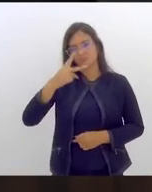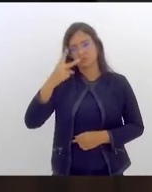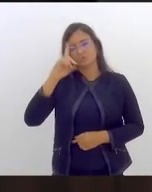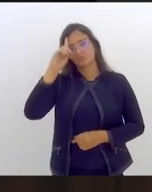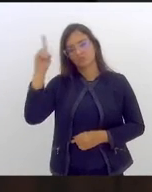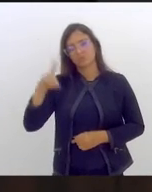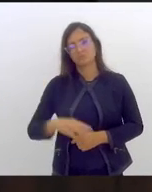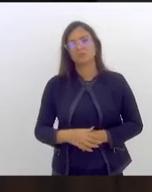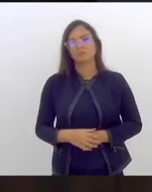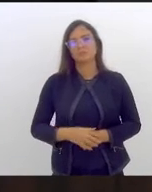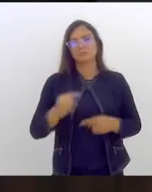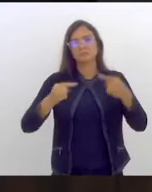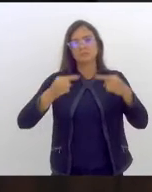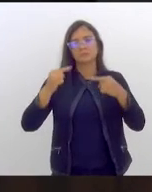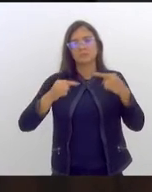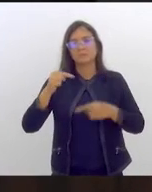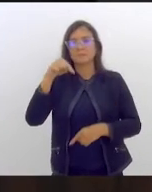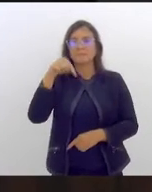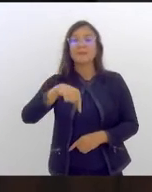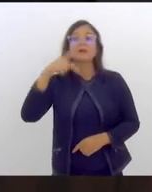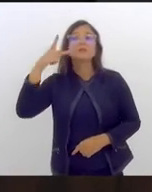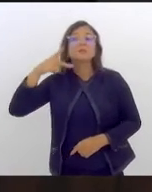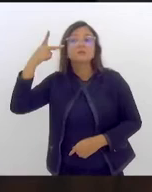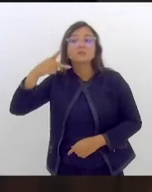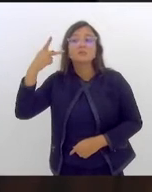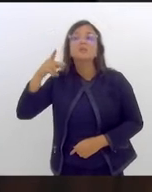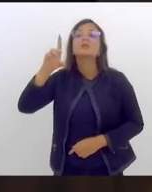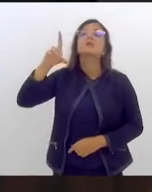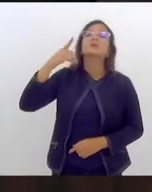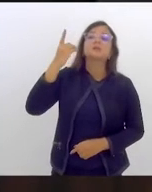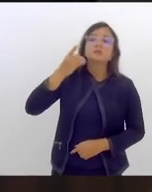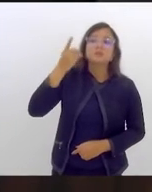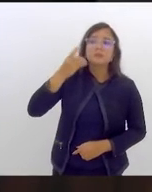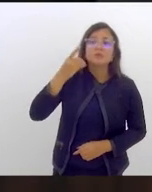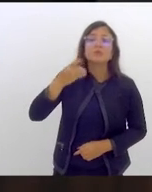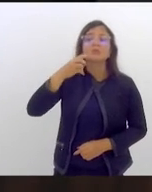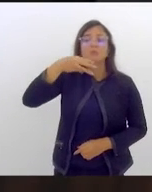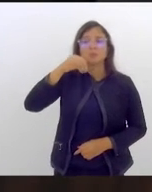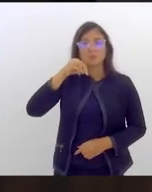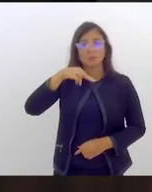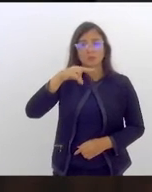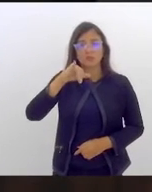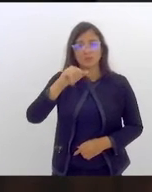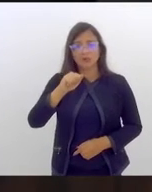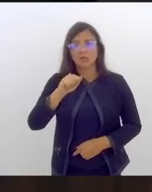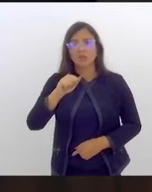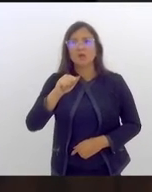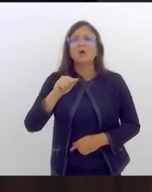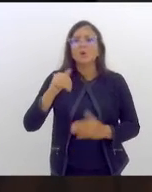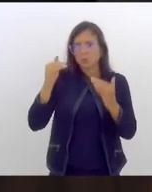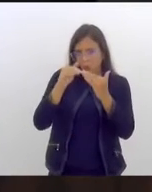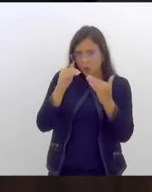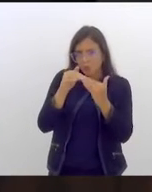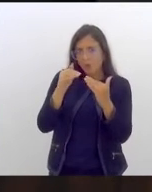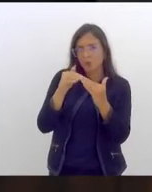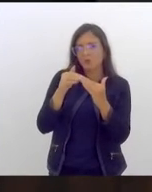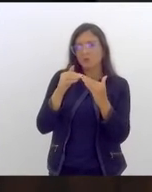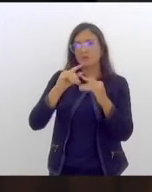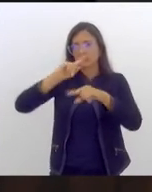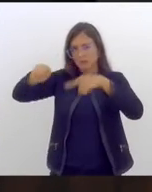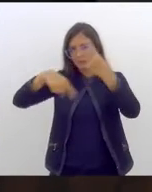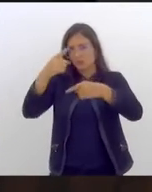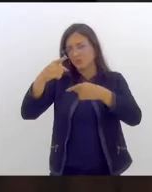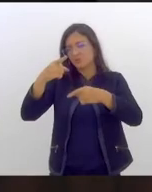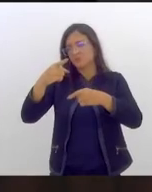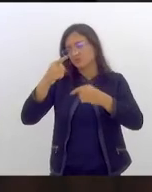o Parlamento Mônica deputada Mônica Francisco Boa tarde concordou a entrar em discussão no segundo momento